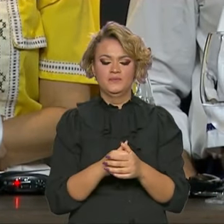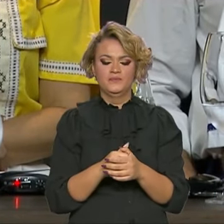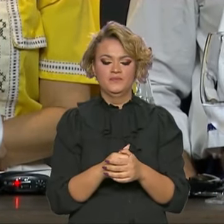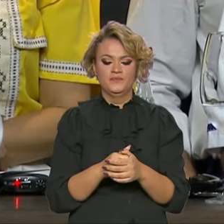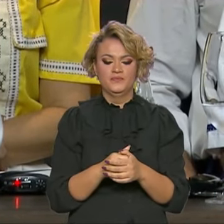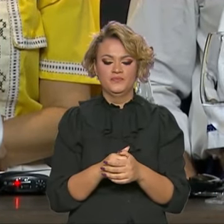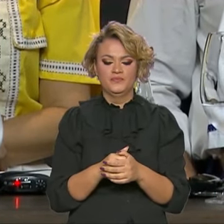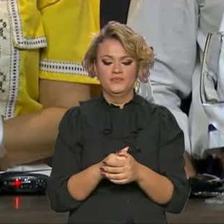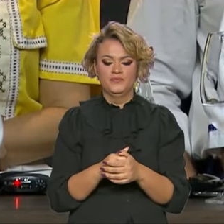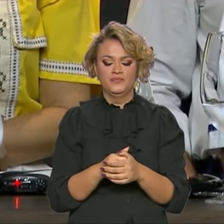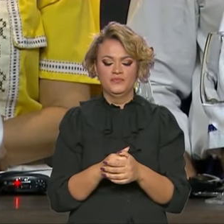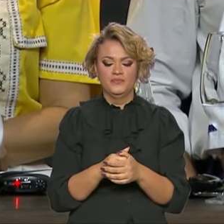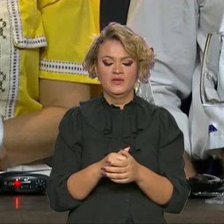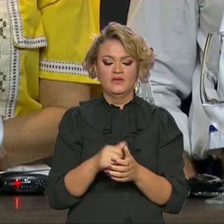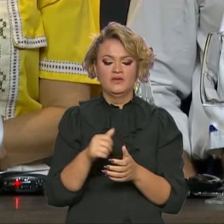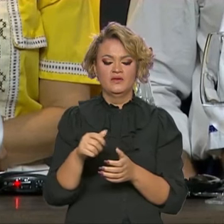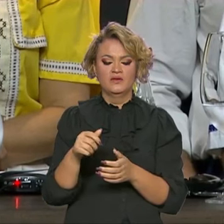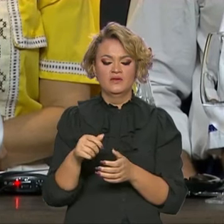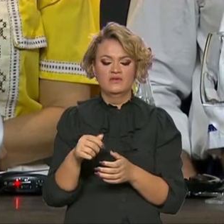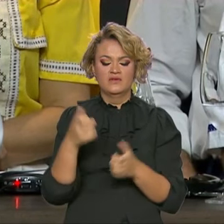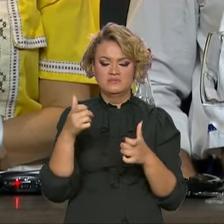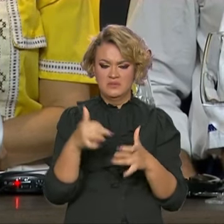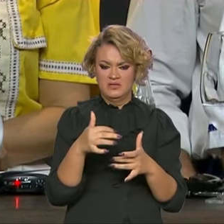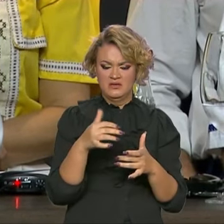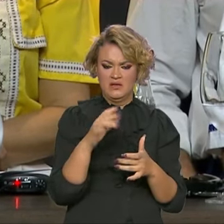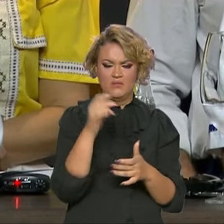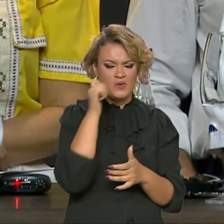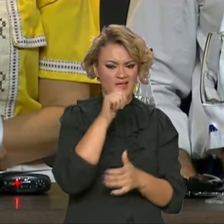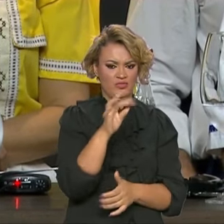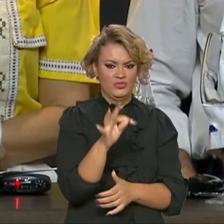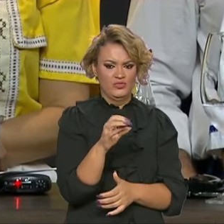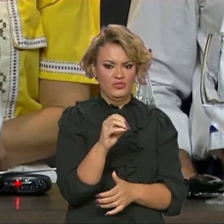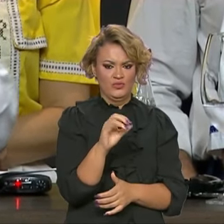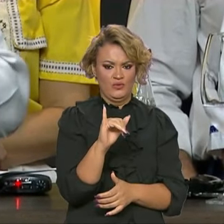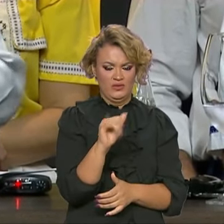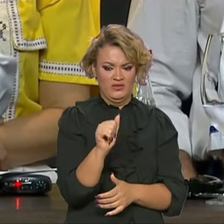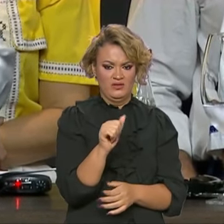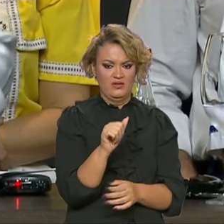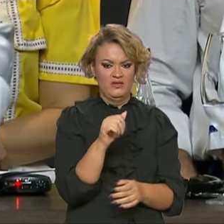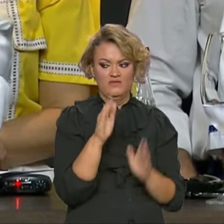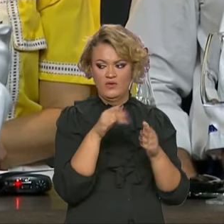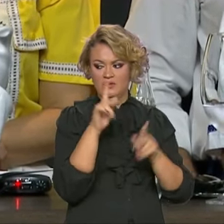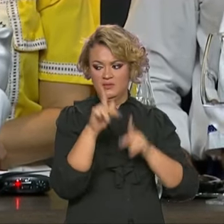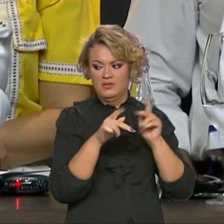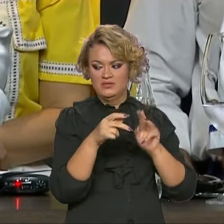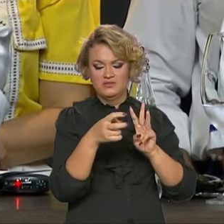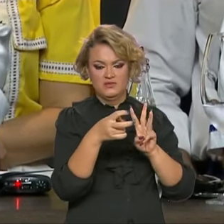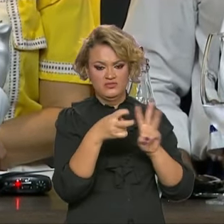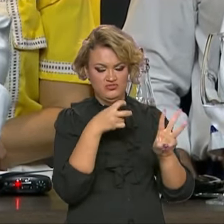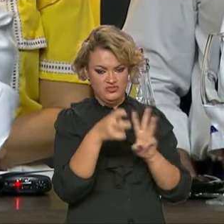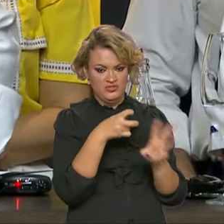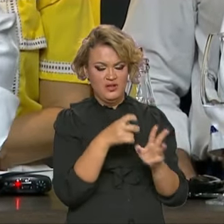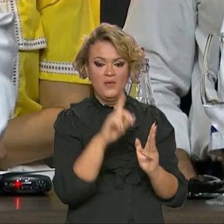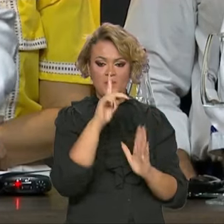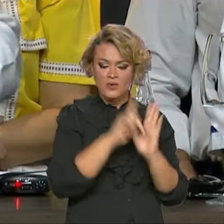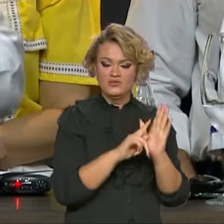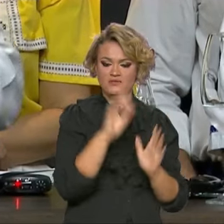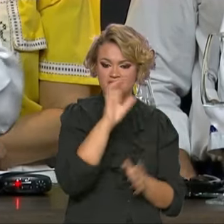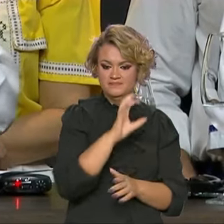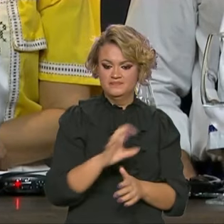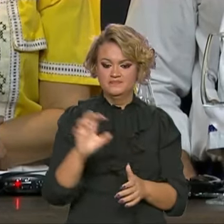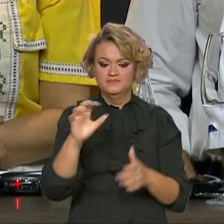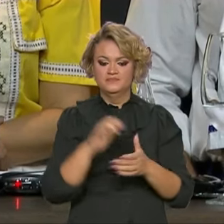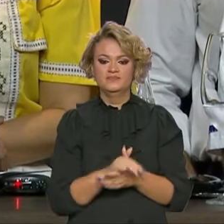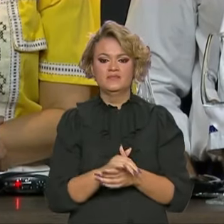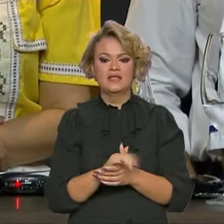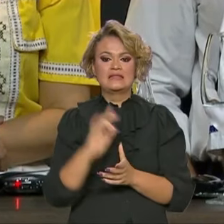Toya Machirelli, Brasil, os povos indígenas das Amazônias, um novo projeto inclusivo para a região.